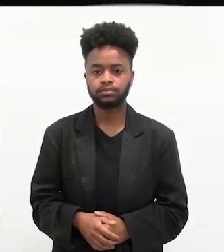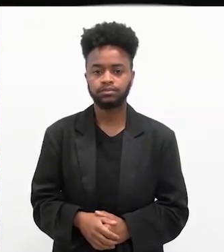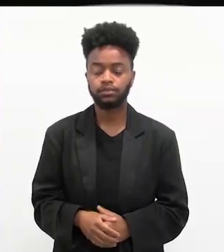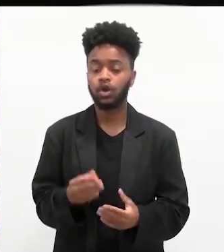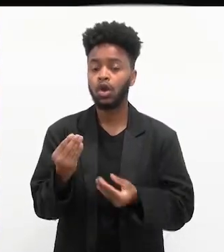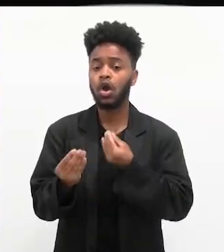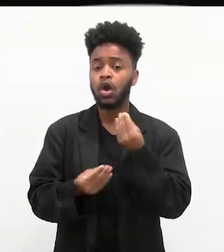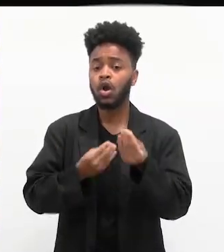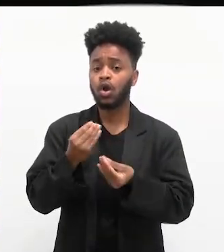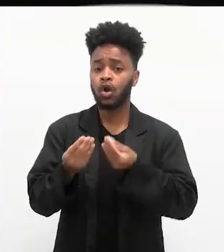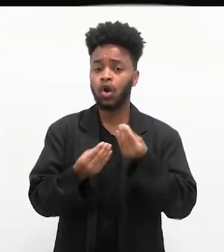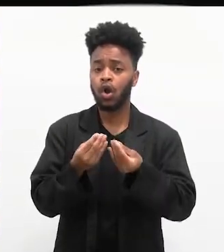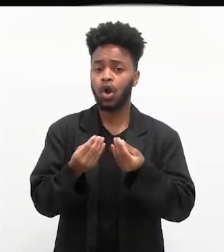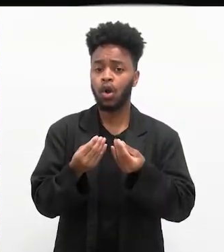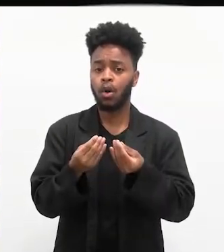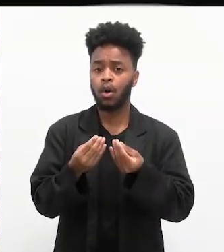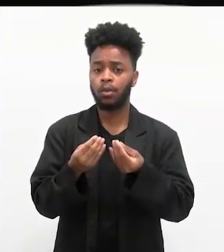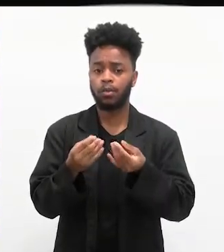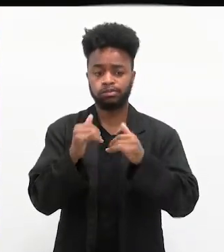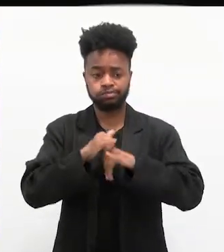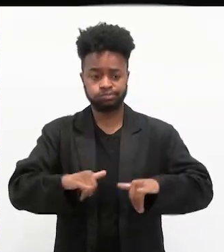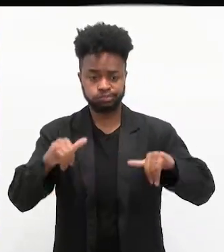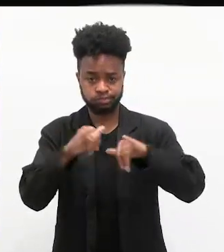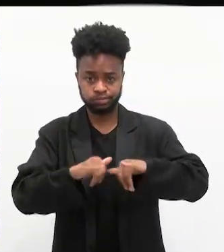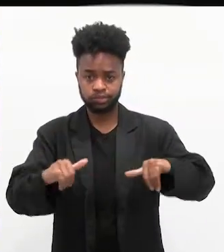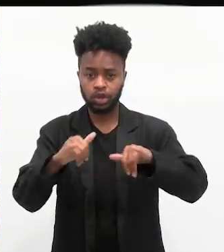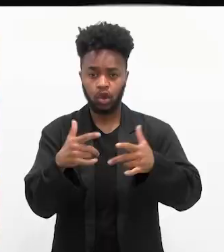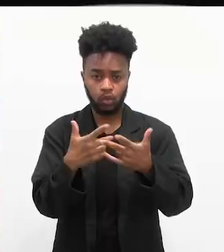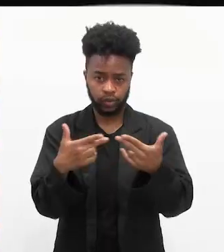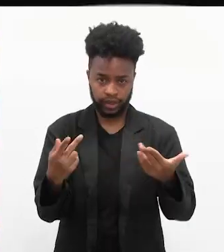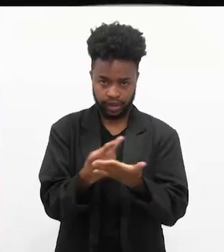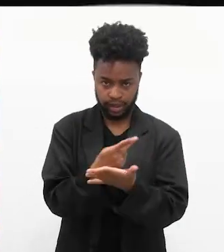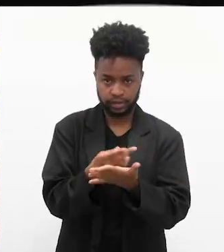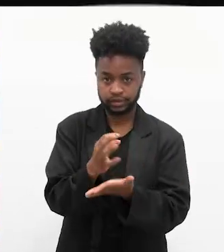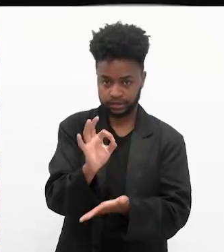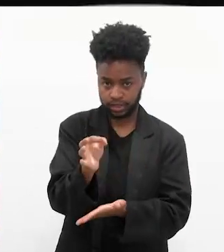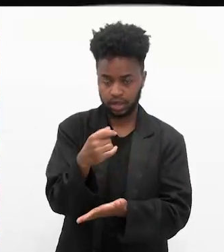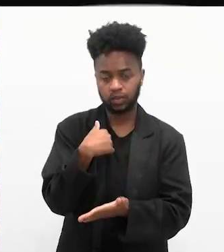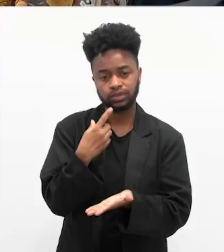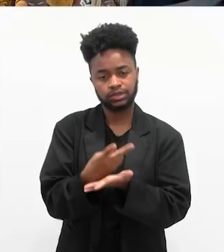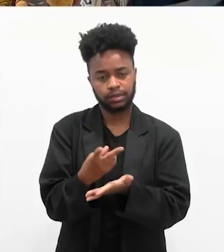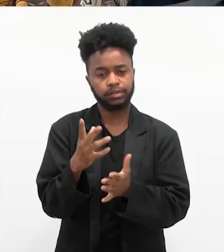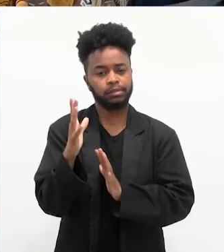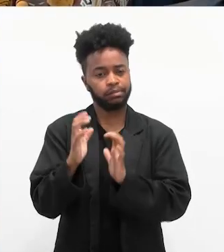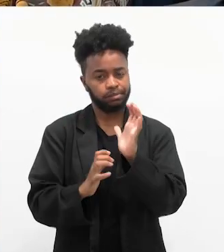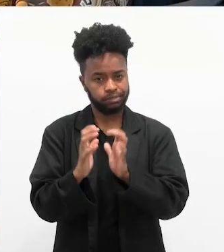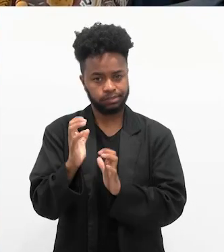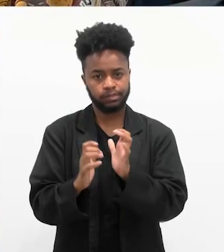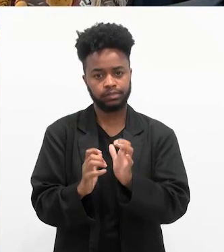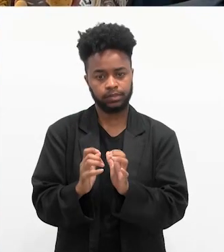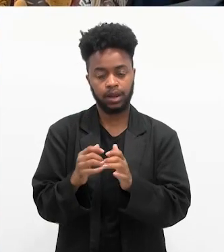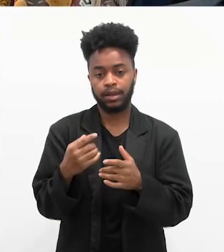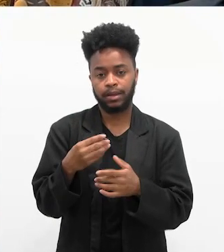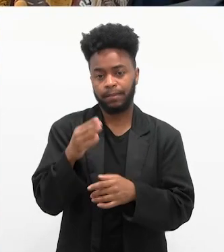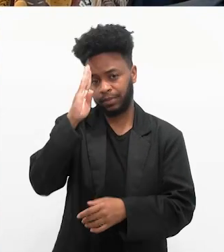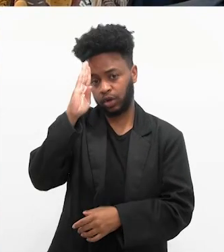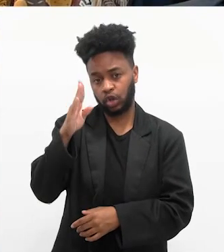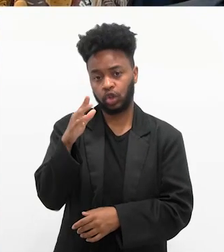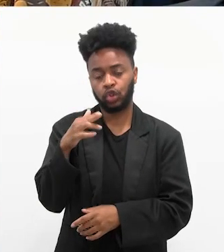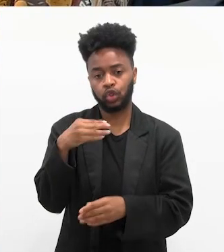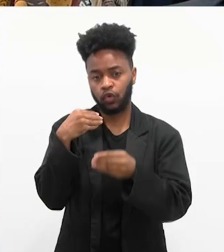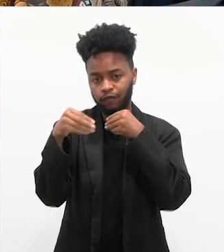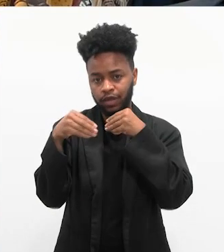como a mídia gosta muito de mostrar o lado errado, e isso é uma coisa que eu brigo muito, né?